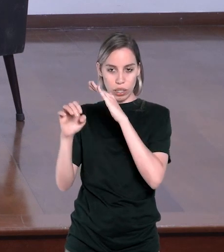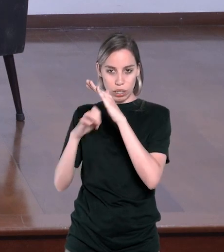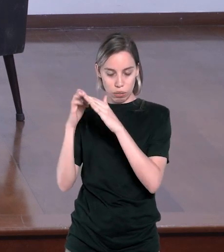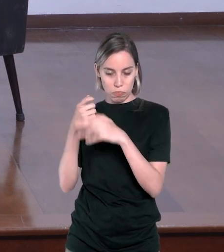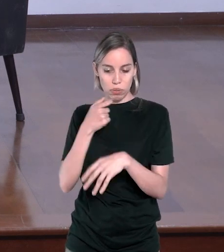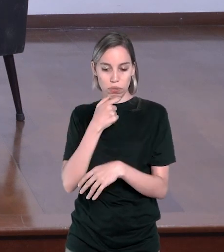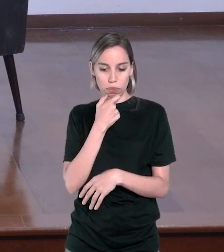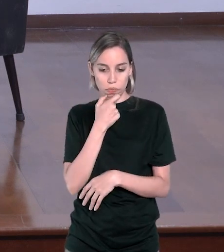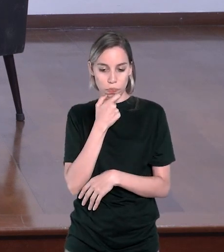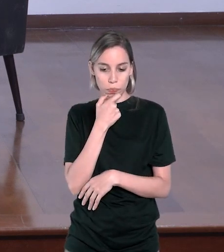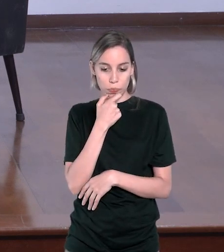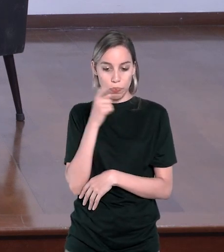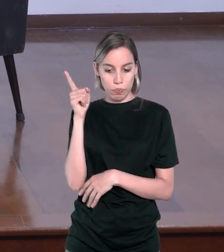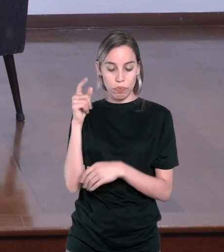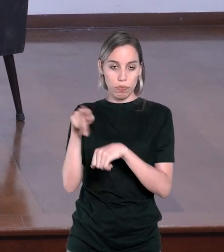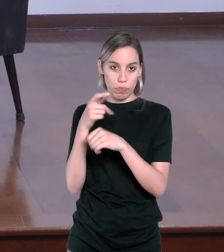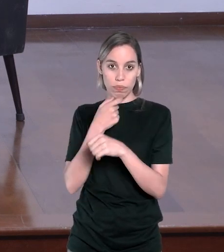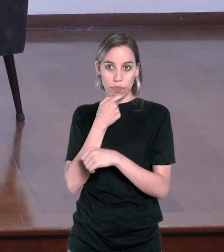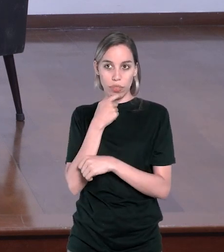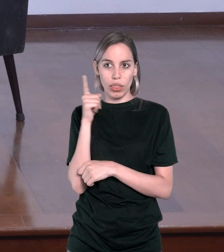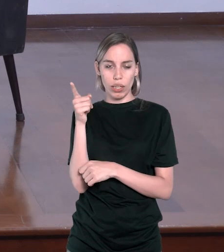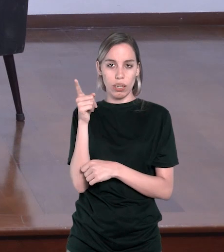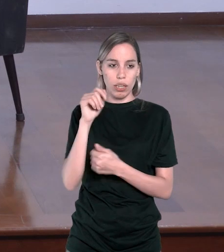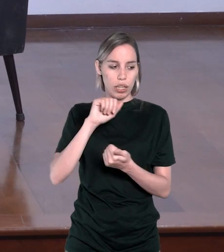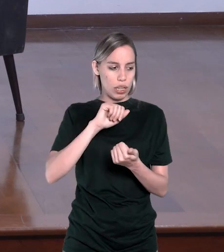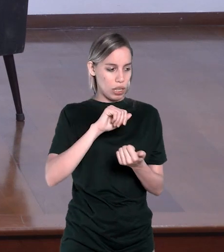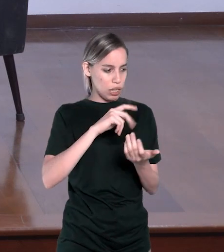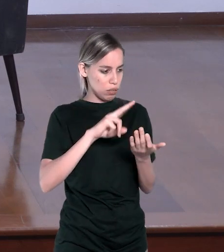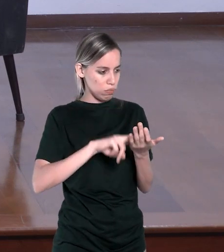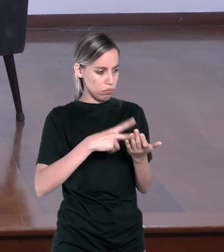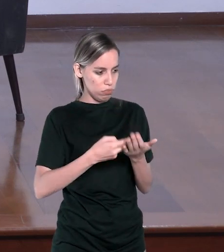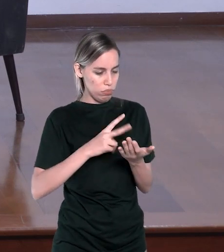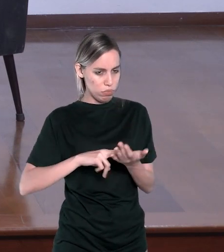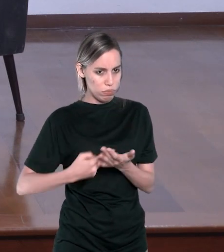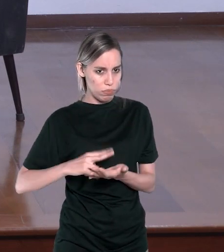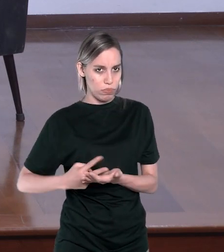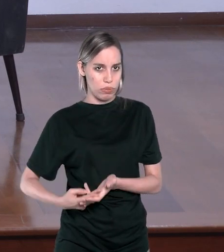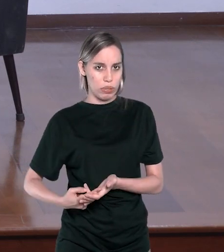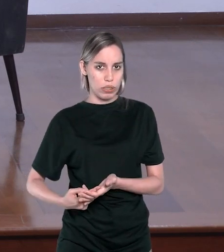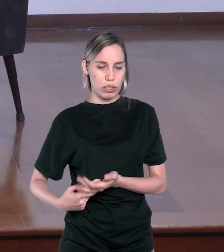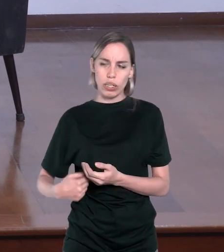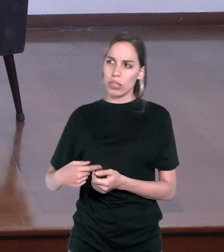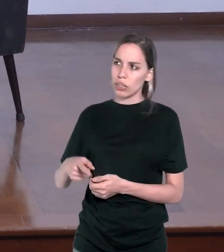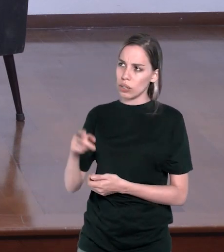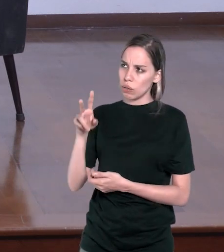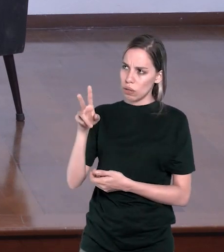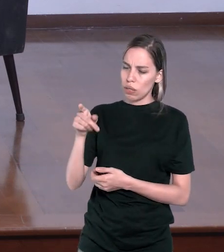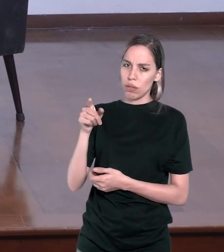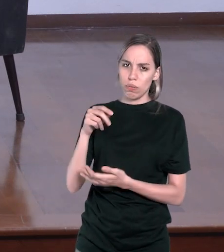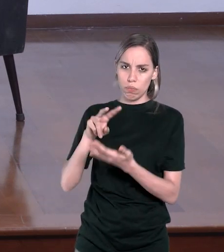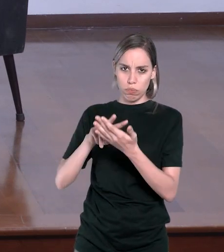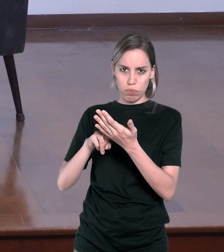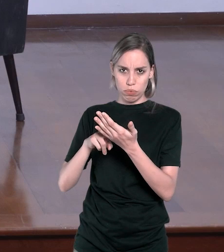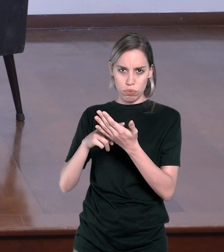dele, eu consegui já escrever o livro. Eu mudei várias sentenças, mas no inglês, porque a minha cabeça já está meio